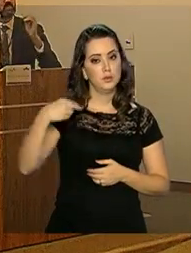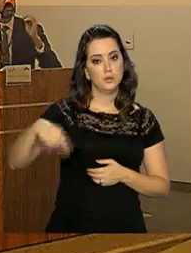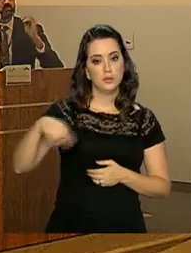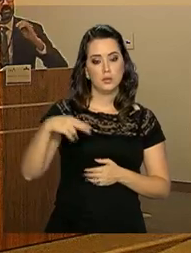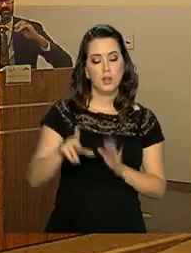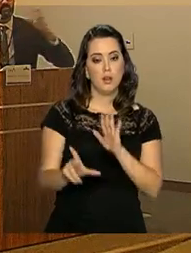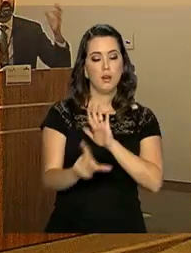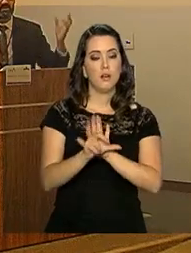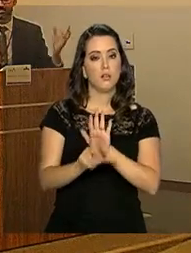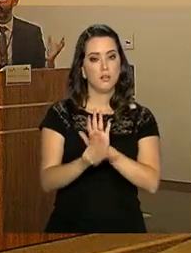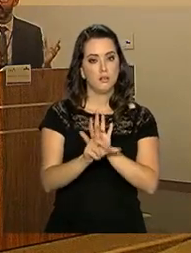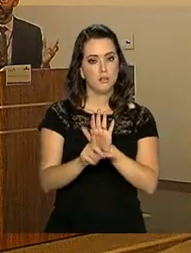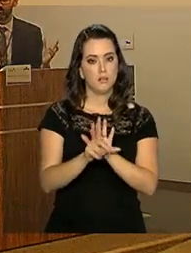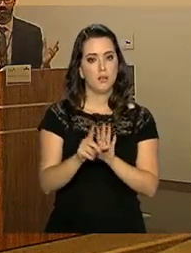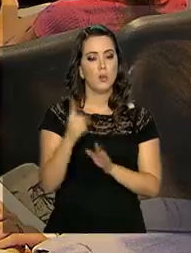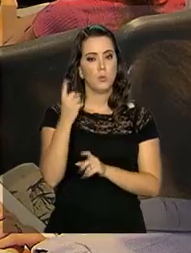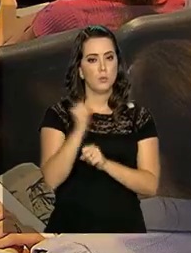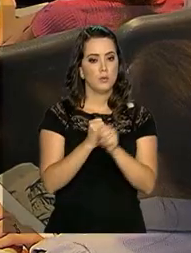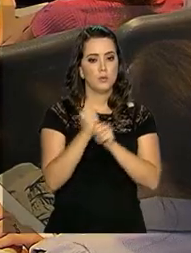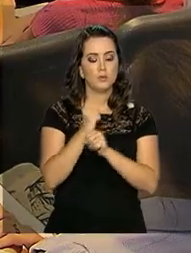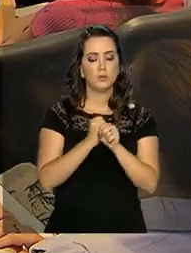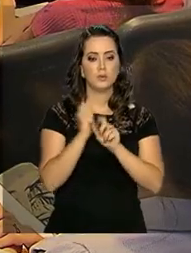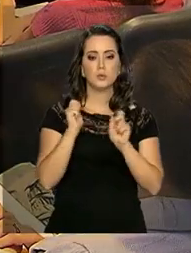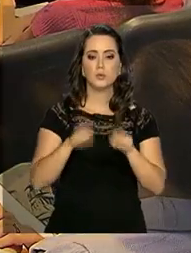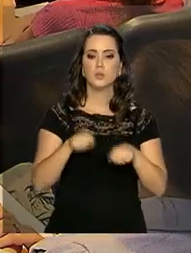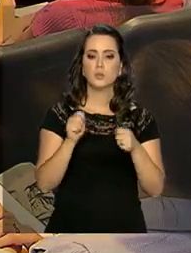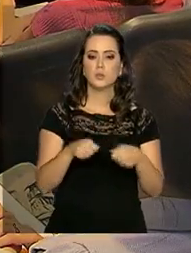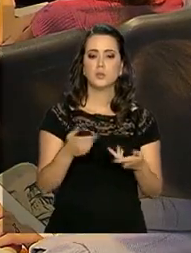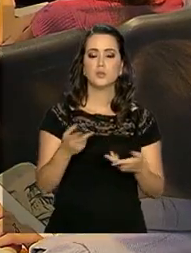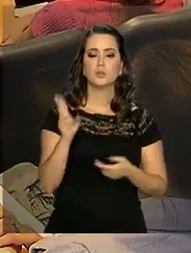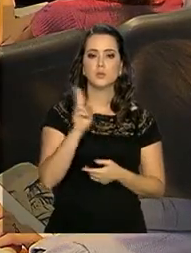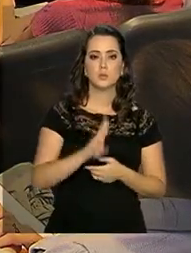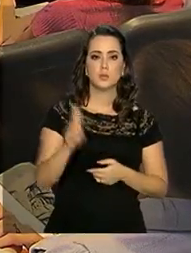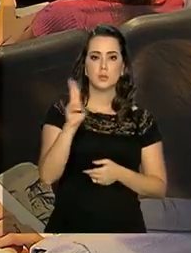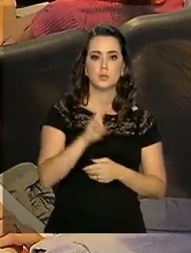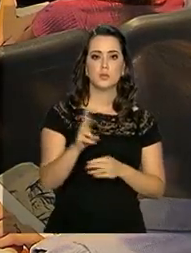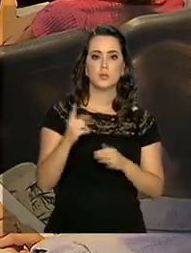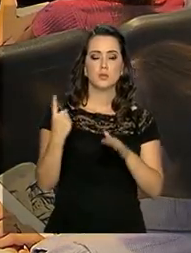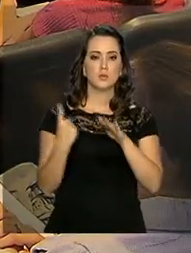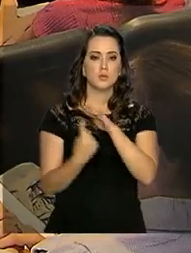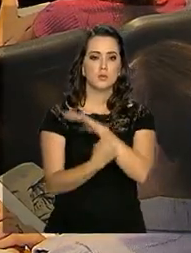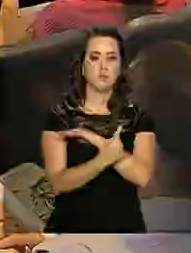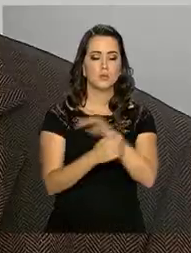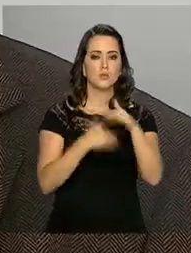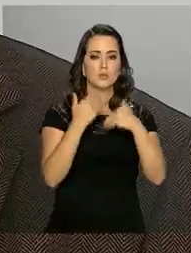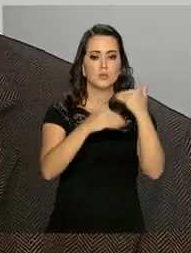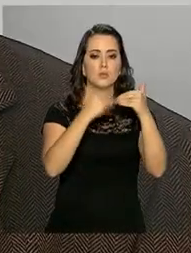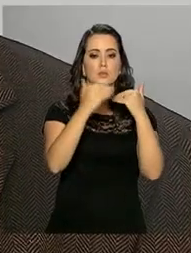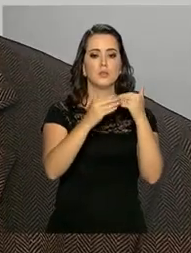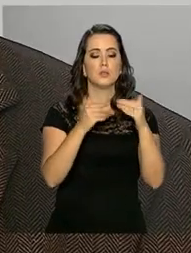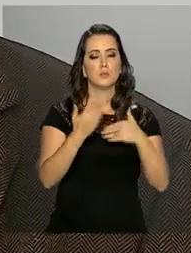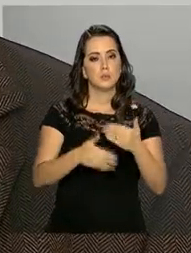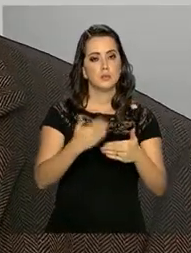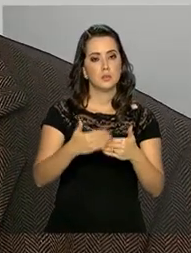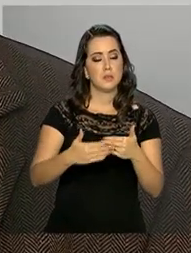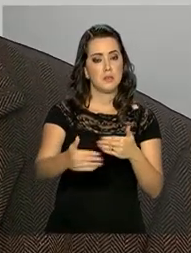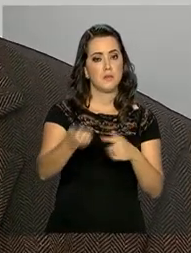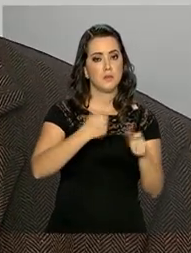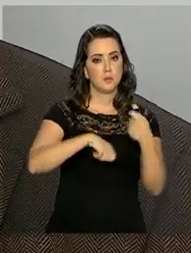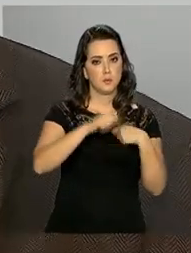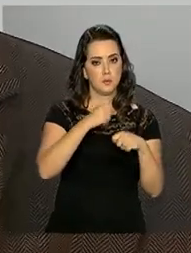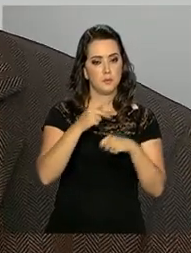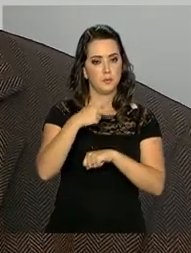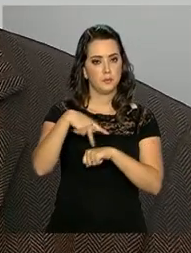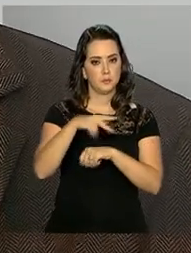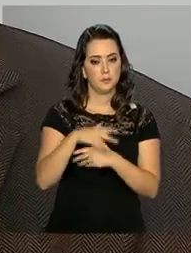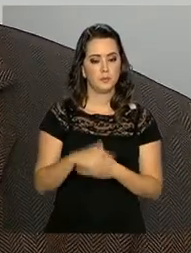de migração completa um ano. Ela possibilita utilizar a migração como um vetor de crescimento e desenvolvimento econômico para